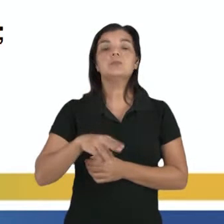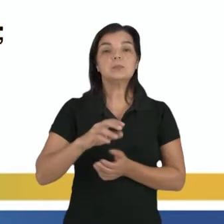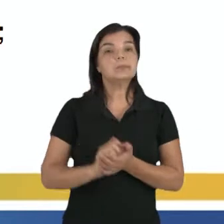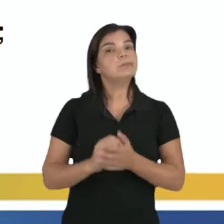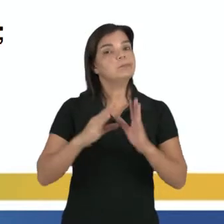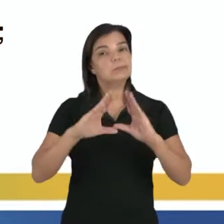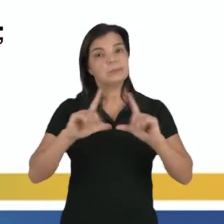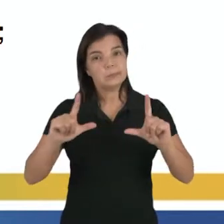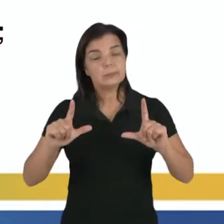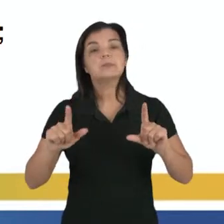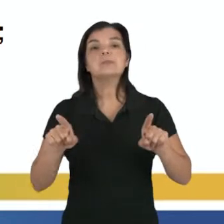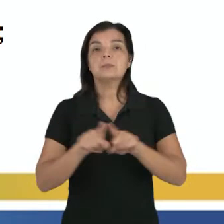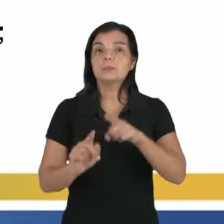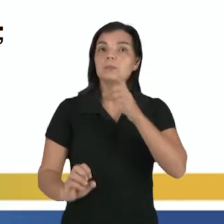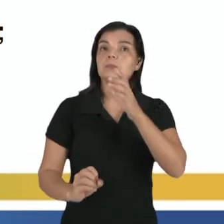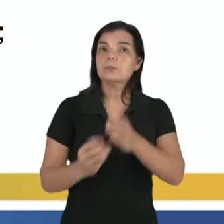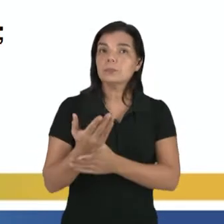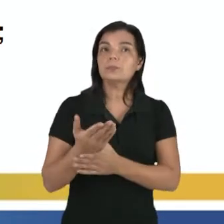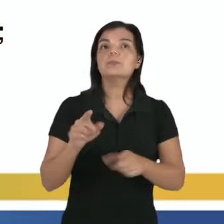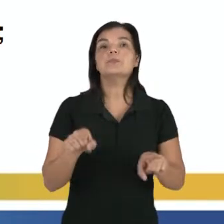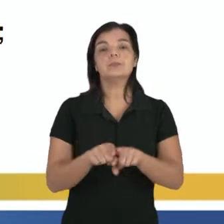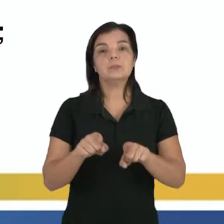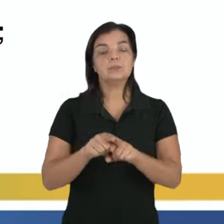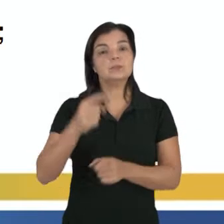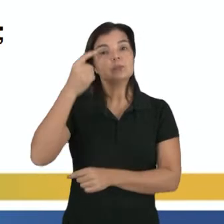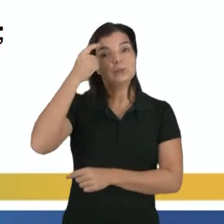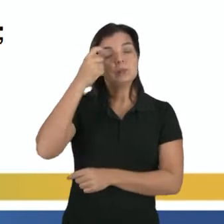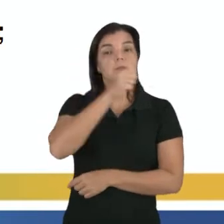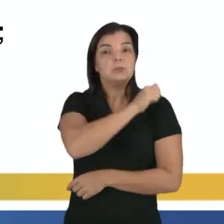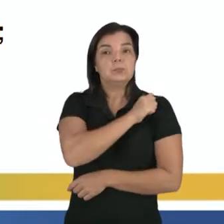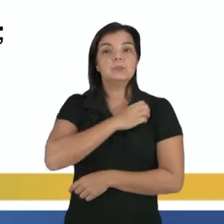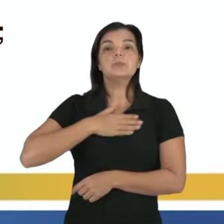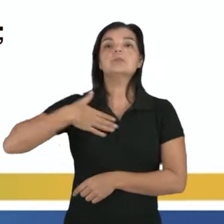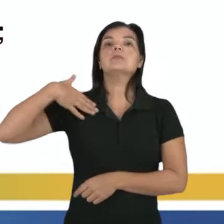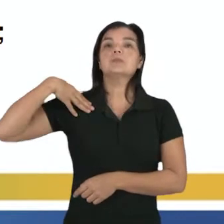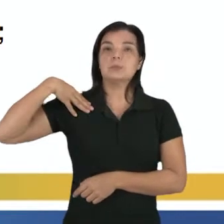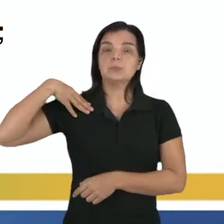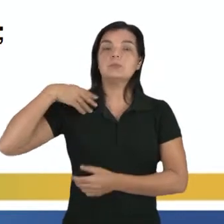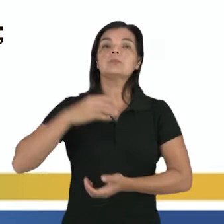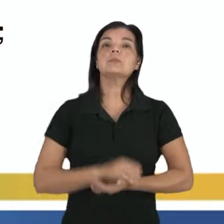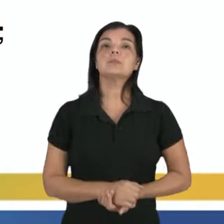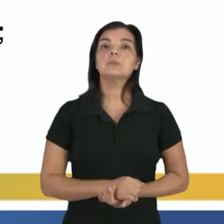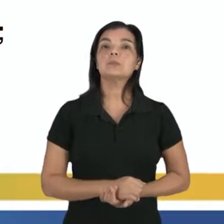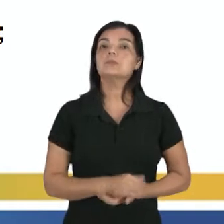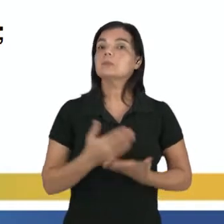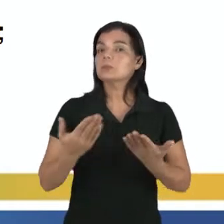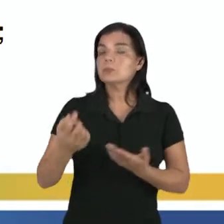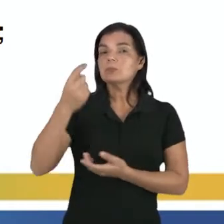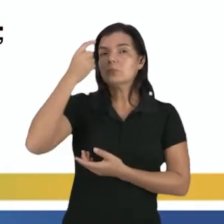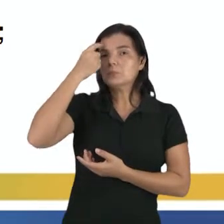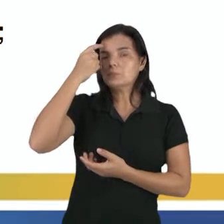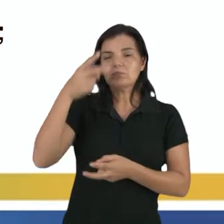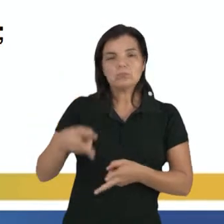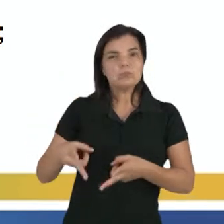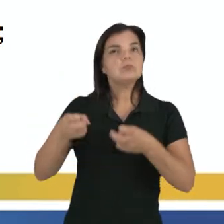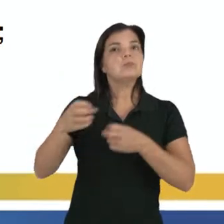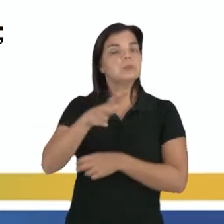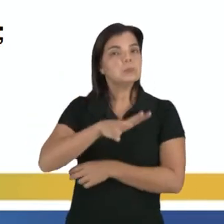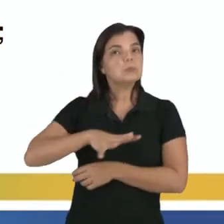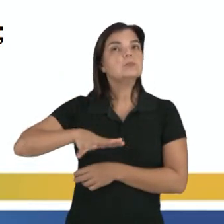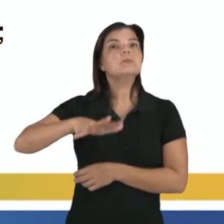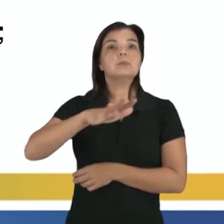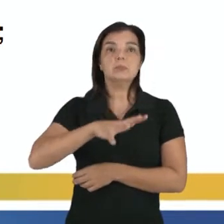criador? É claro que ele surgiu aí com esse grande pensador Aristóteles, certo? Esse grande pensador percebeu que a